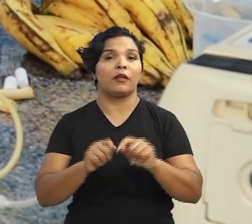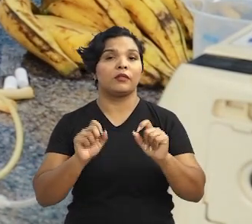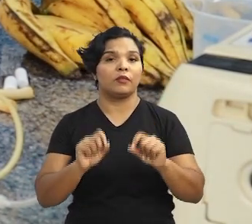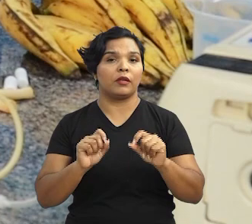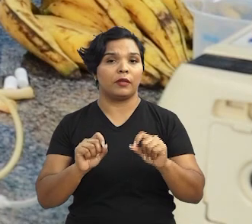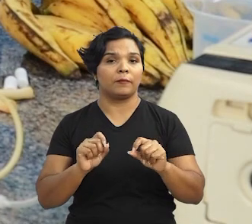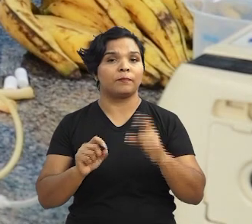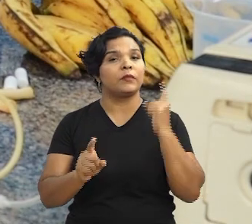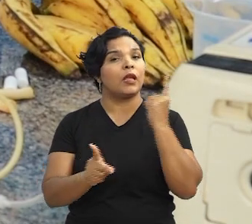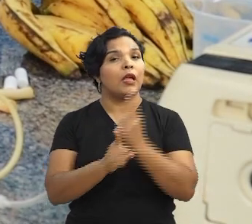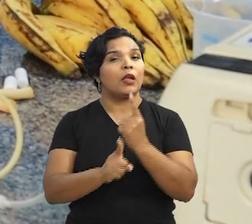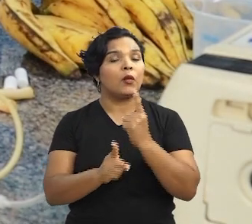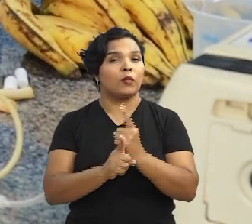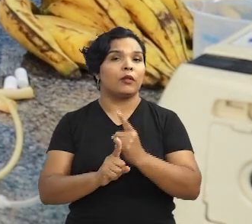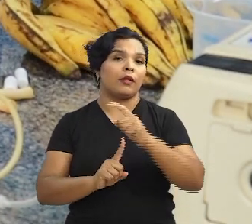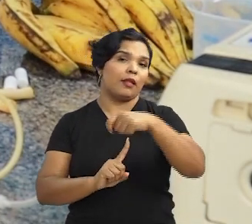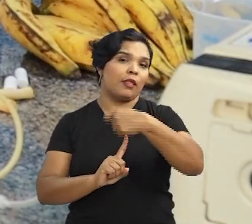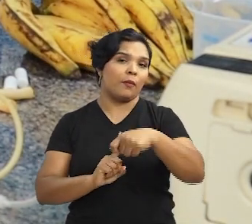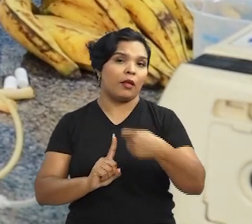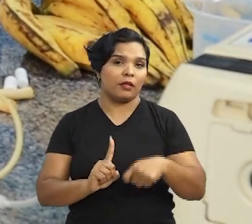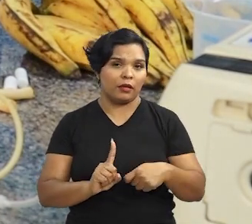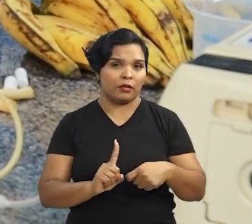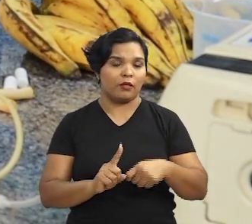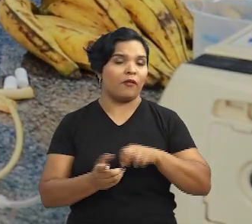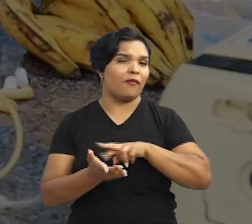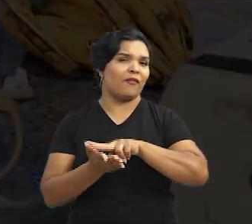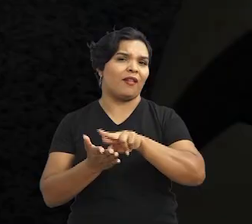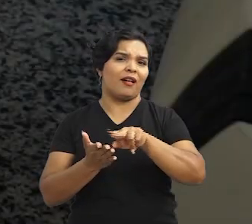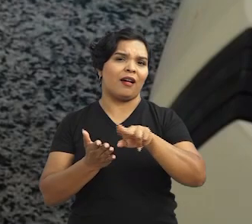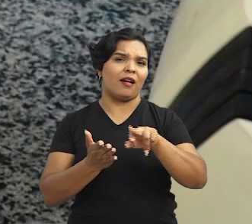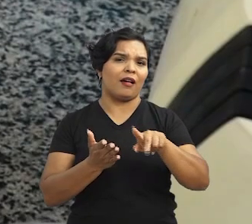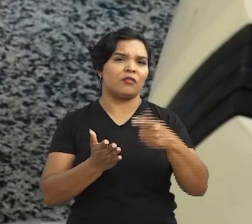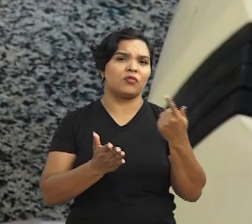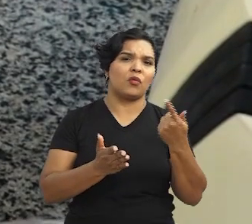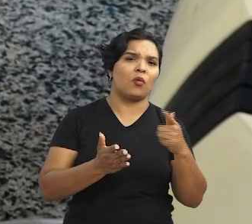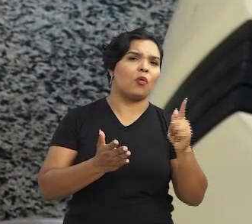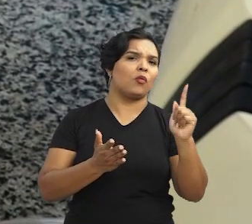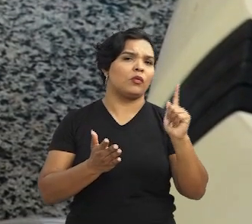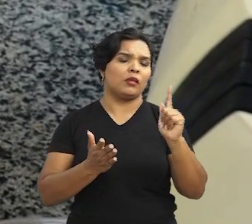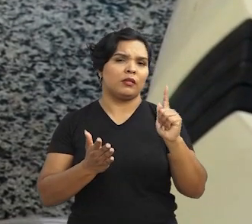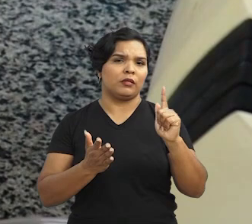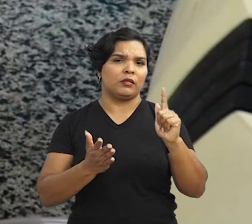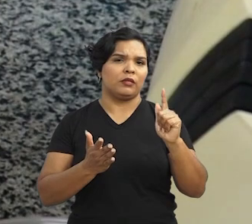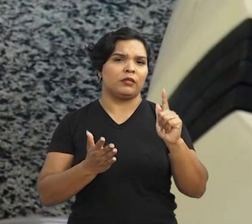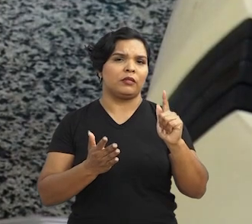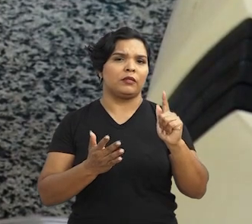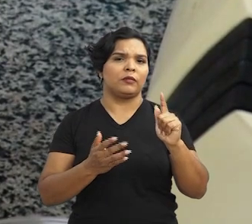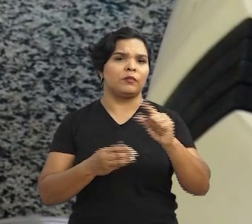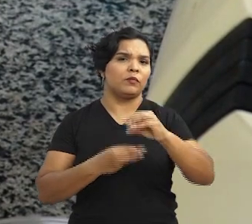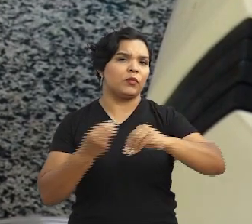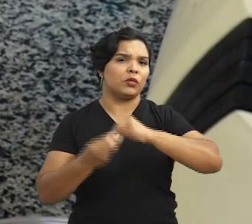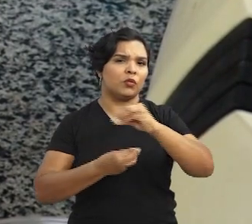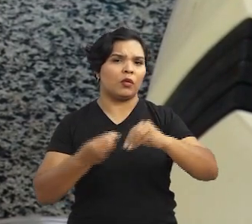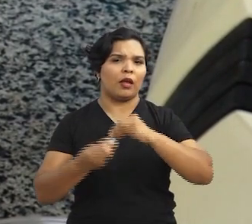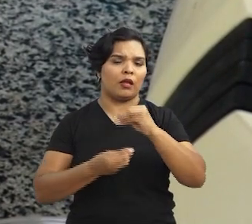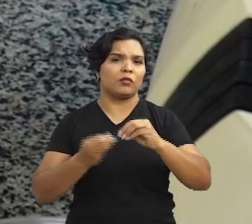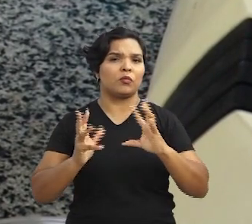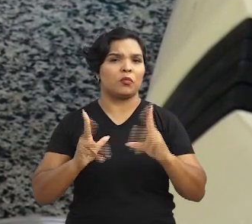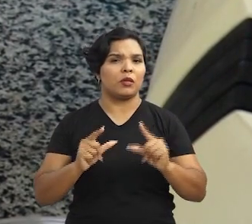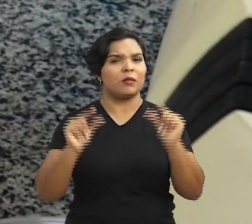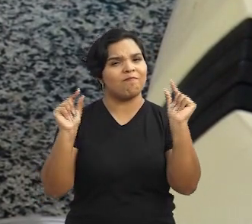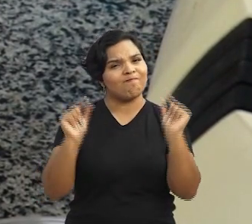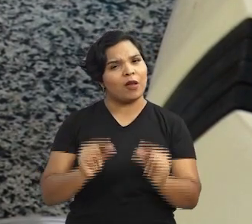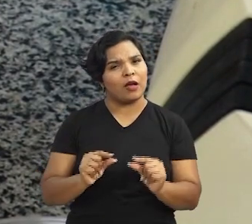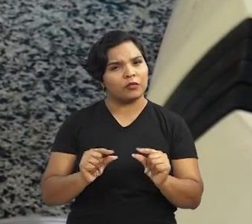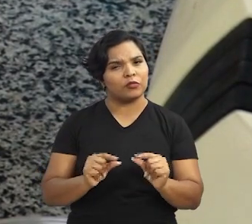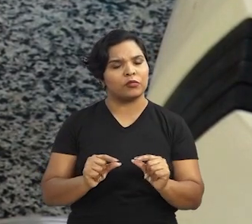que ela é encontrada na banana com vários outros componentes misturados, com um teor de